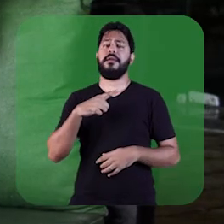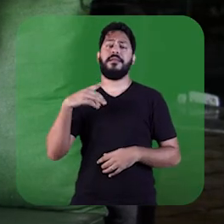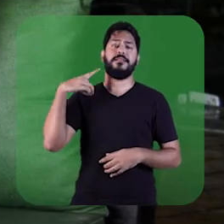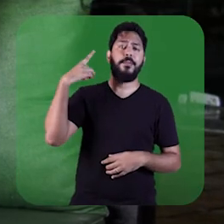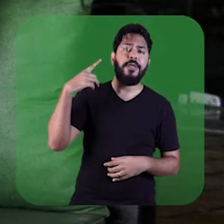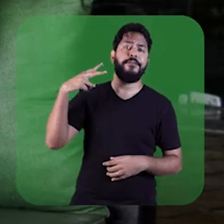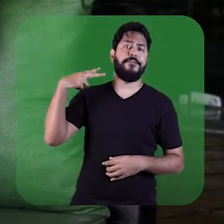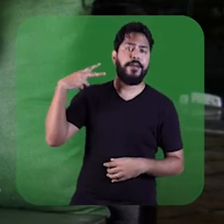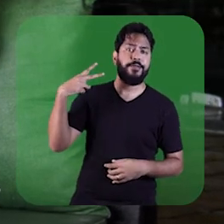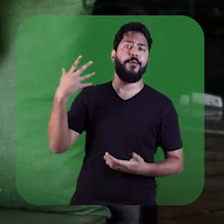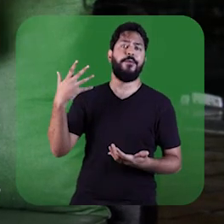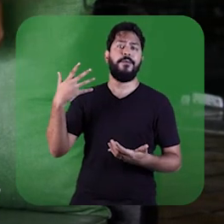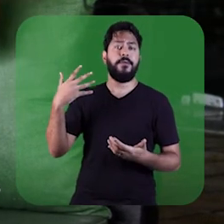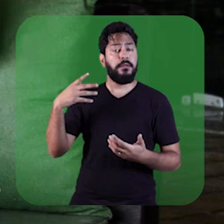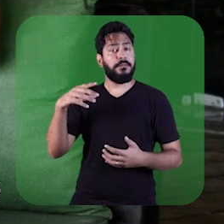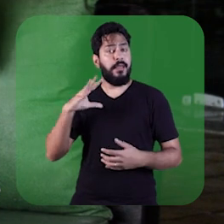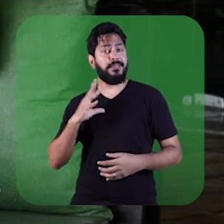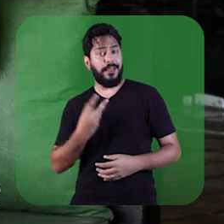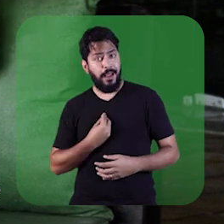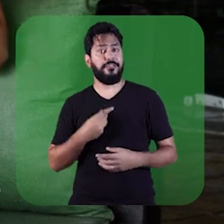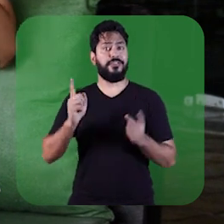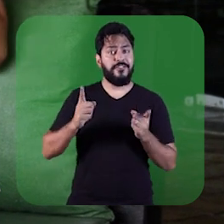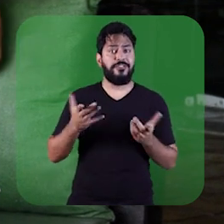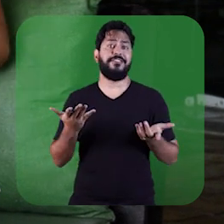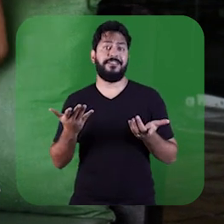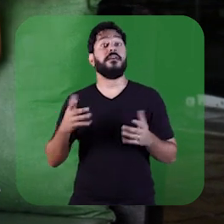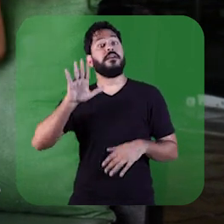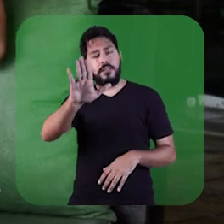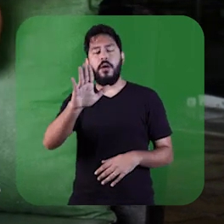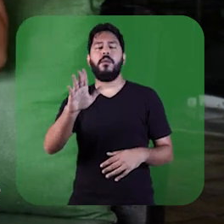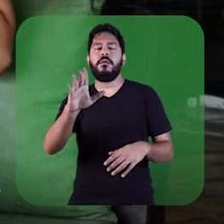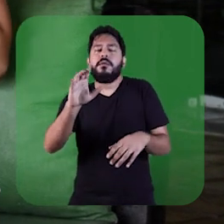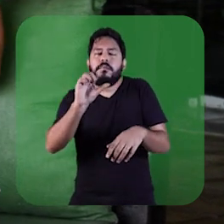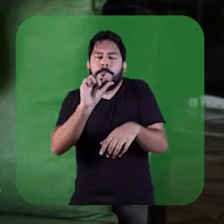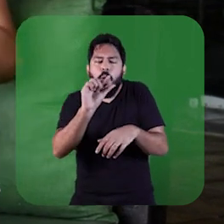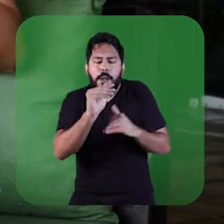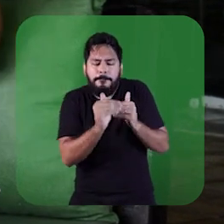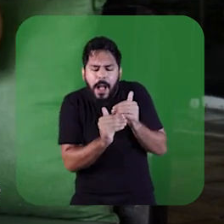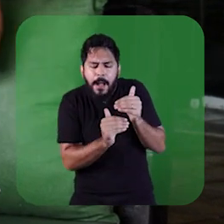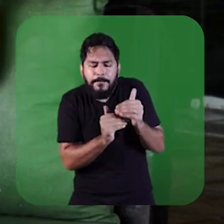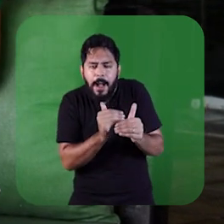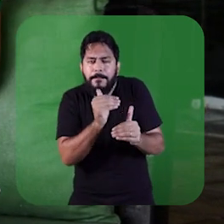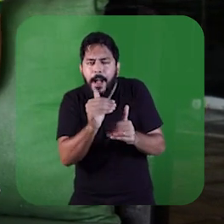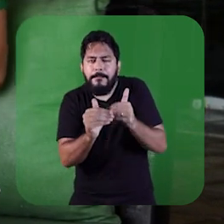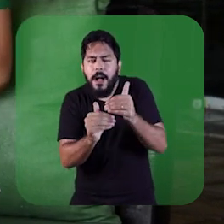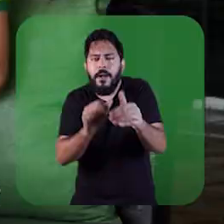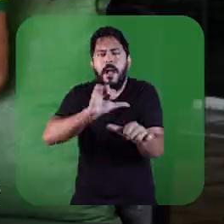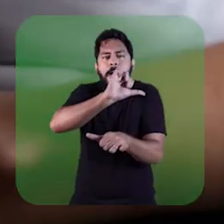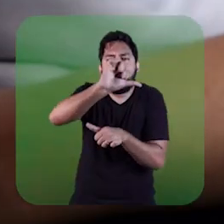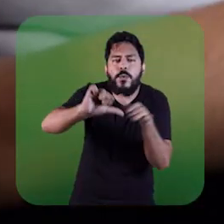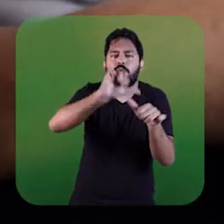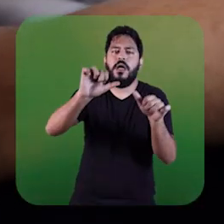parlamentares trans e travestis. Então, há um pouco, né, a gente vai, né, modificando essa estrutura,